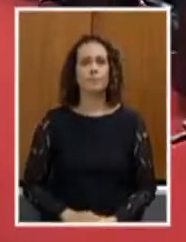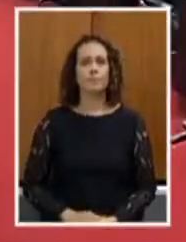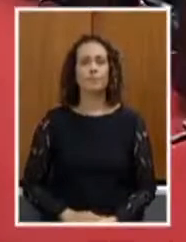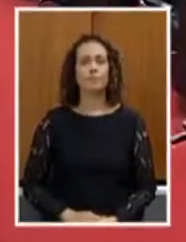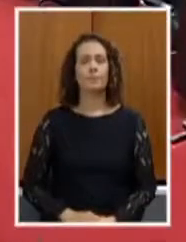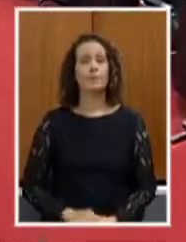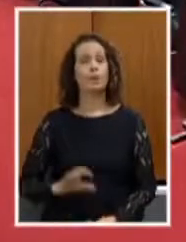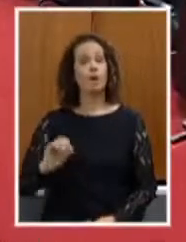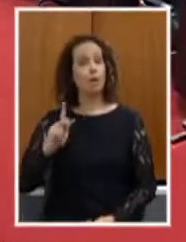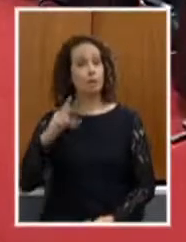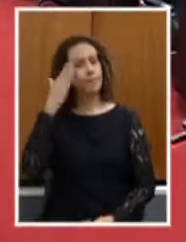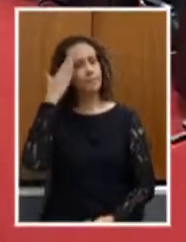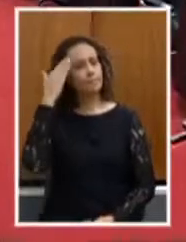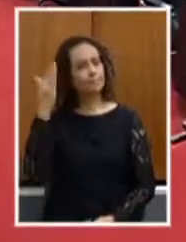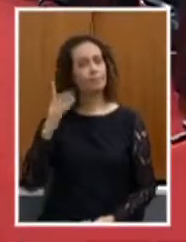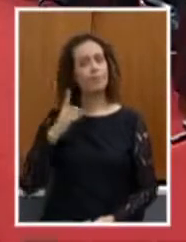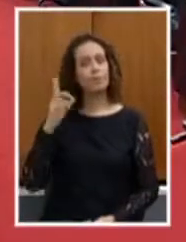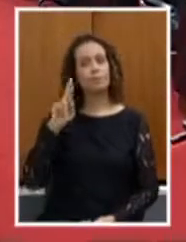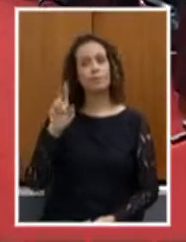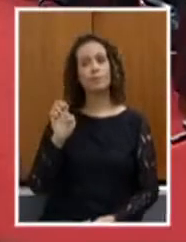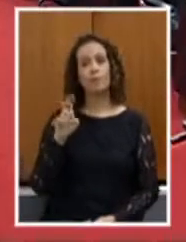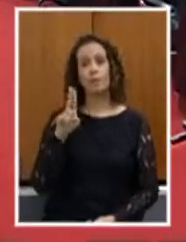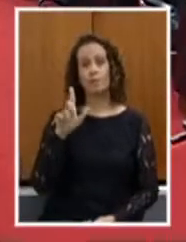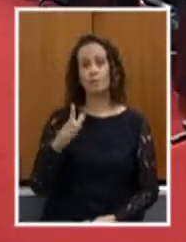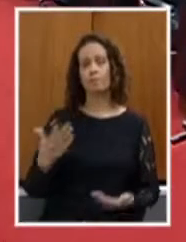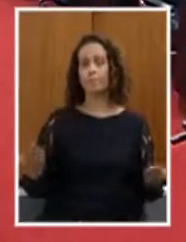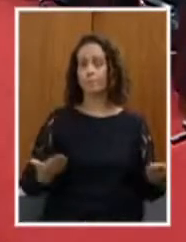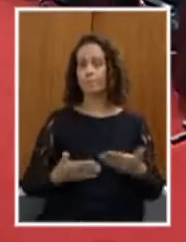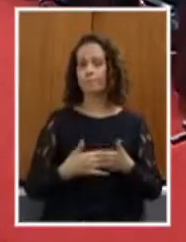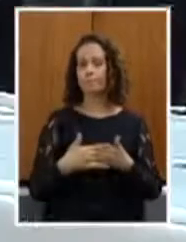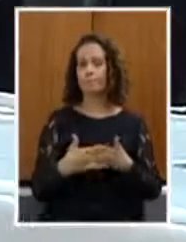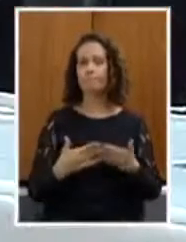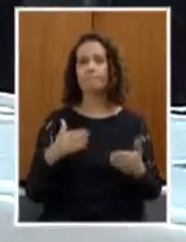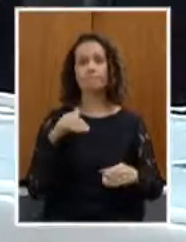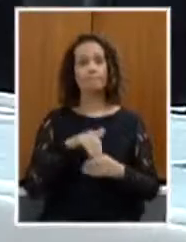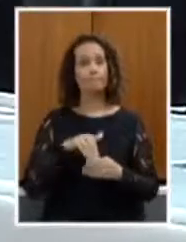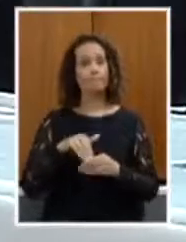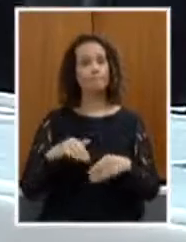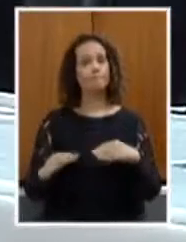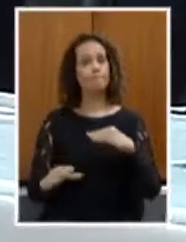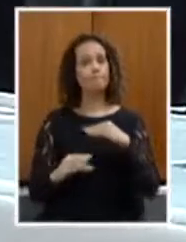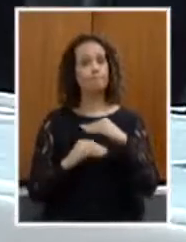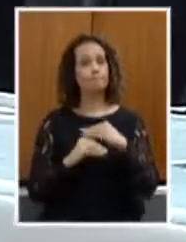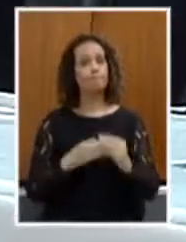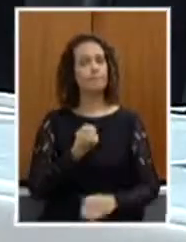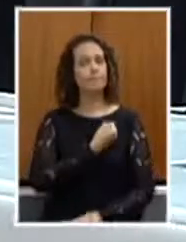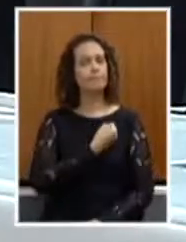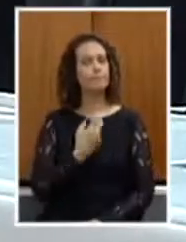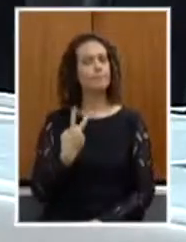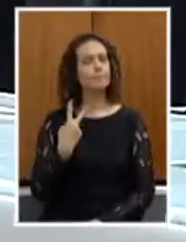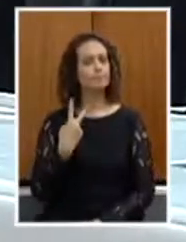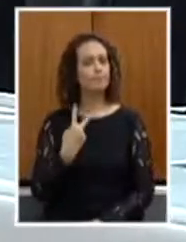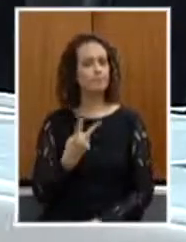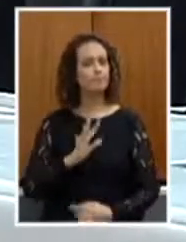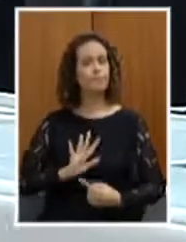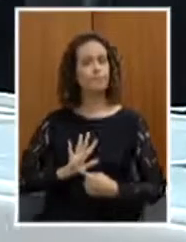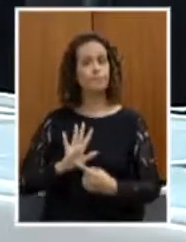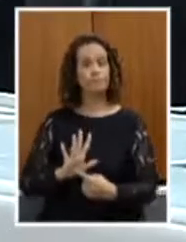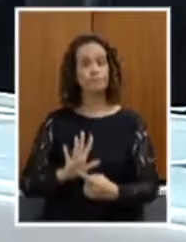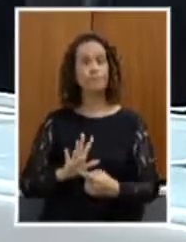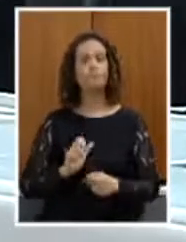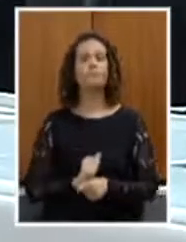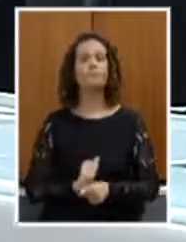Ok, muito obrigado, deputado Raul Belém. Passamos, então, em votação a emenda número 2, destacada com parecer